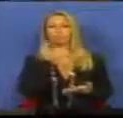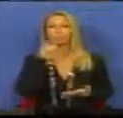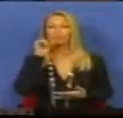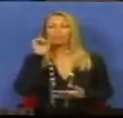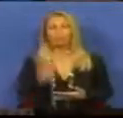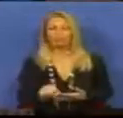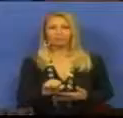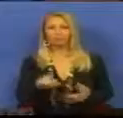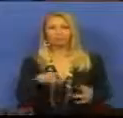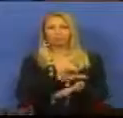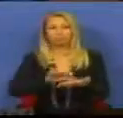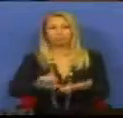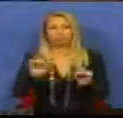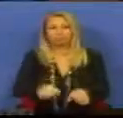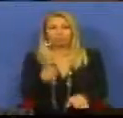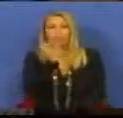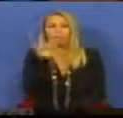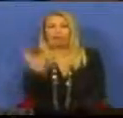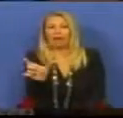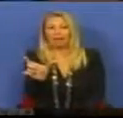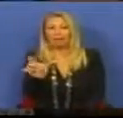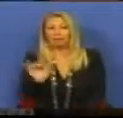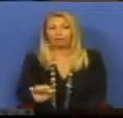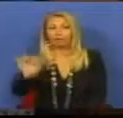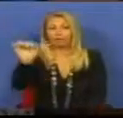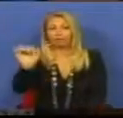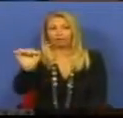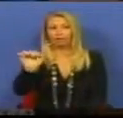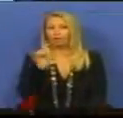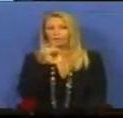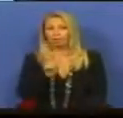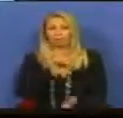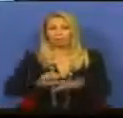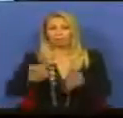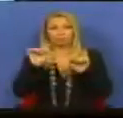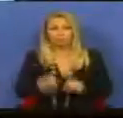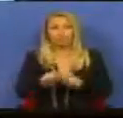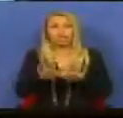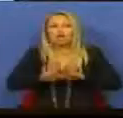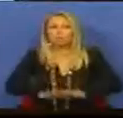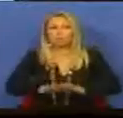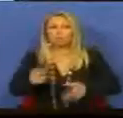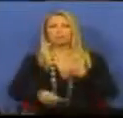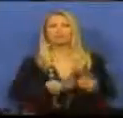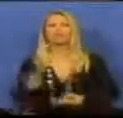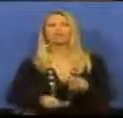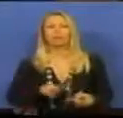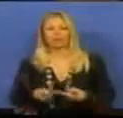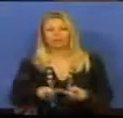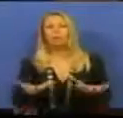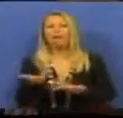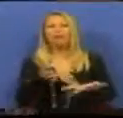deixou cair a sua palavra e deixou cair a suspensão da avaliação. Em troco de